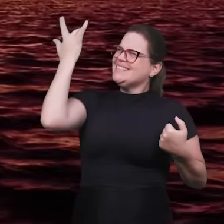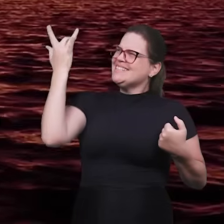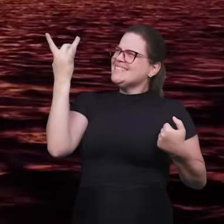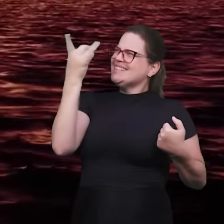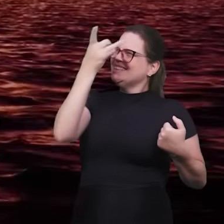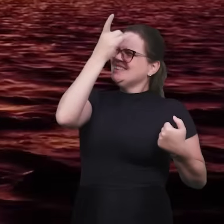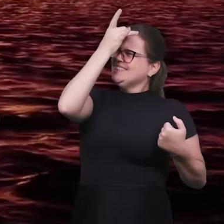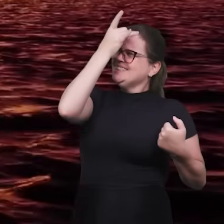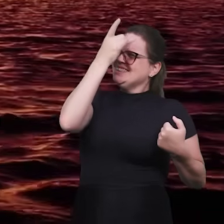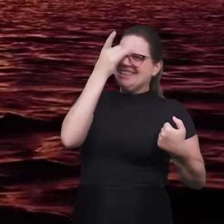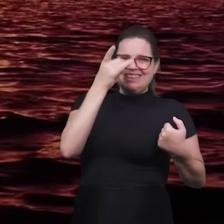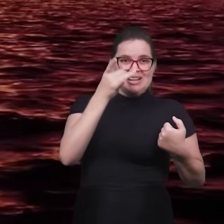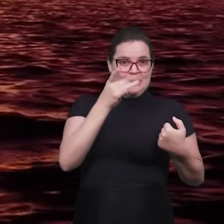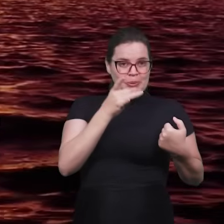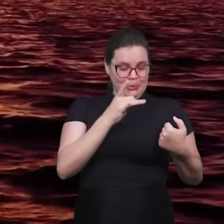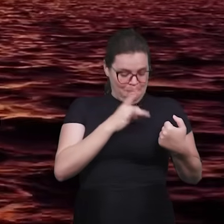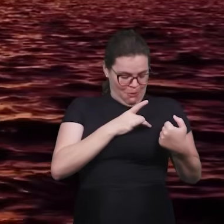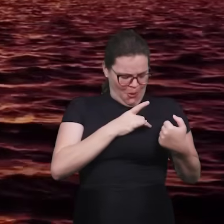instrutor